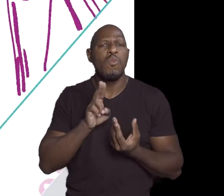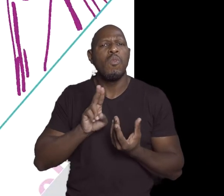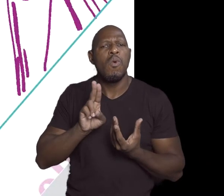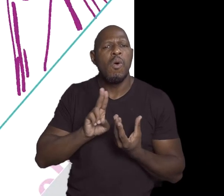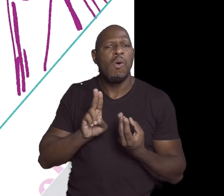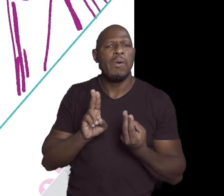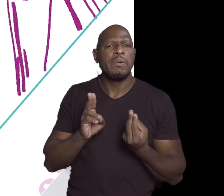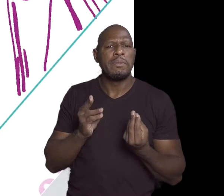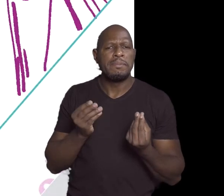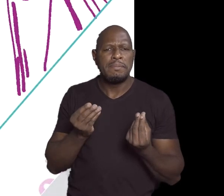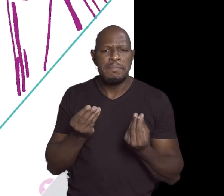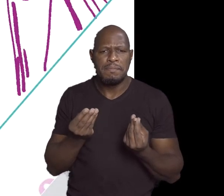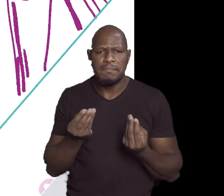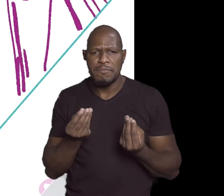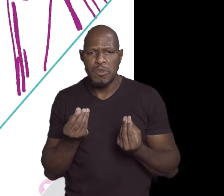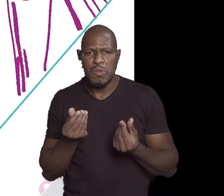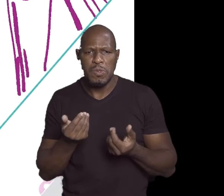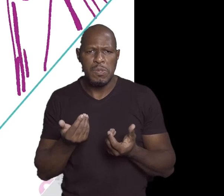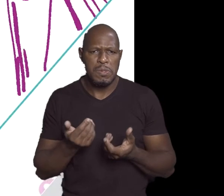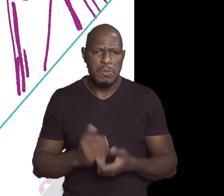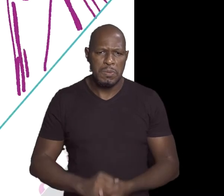com